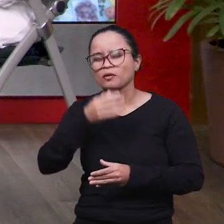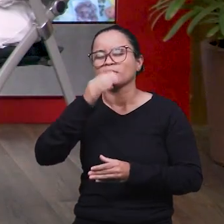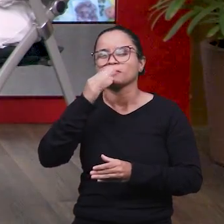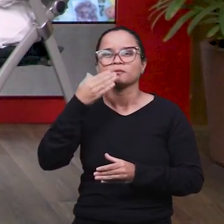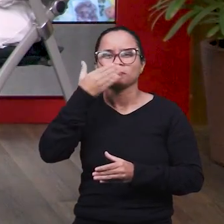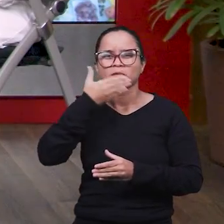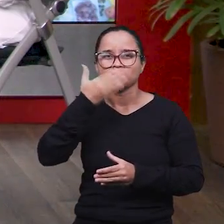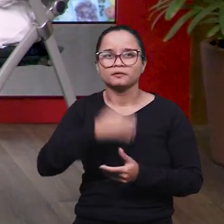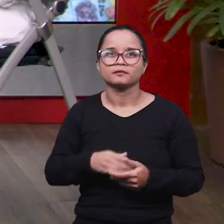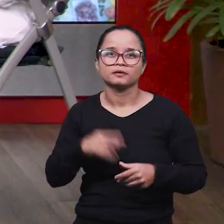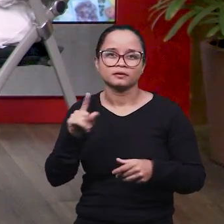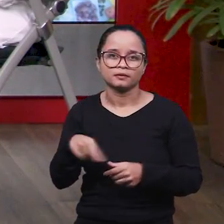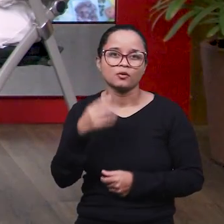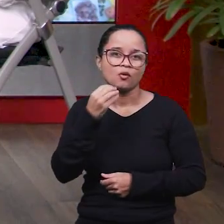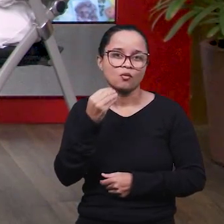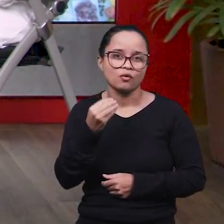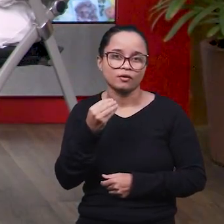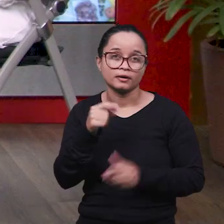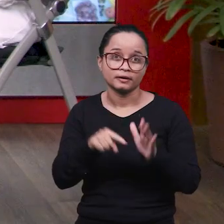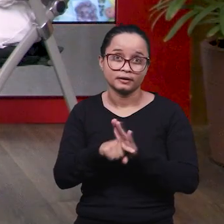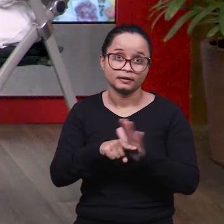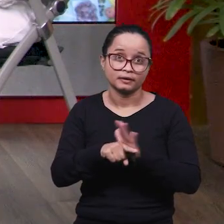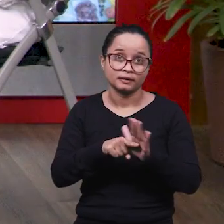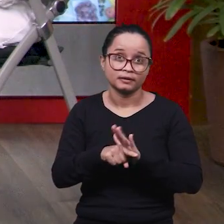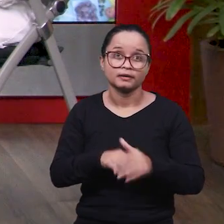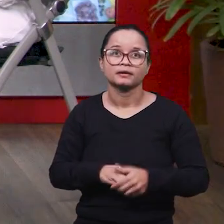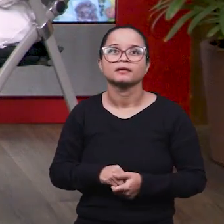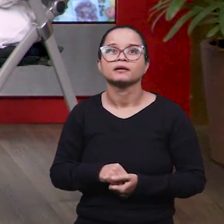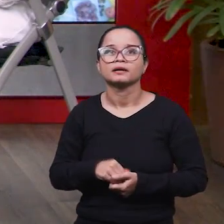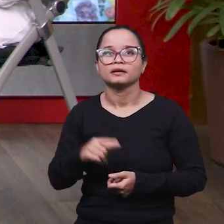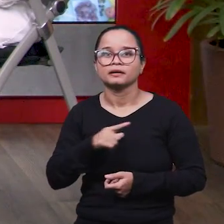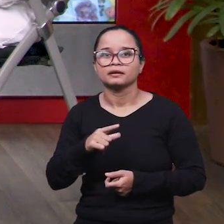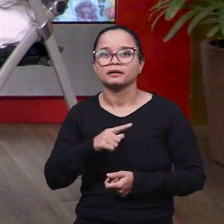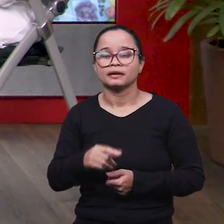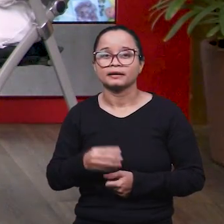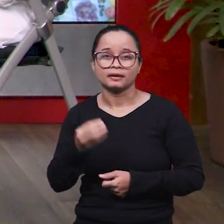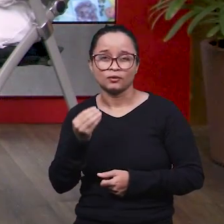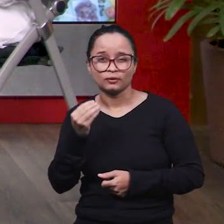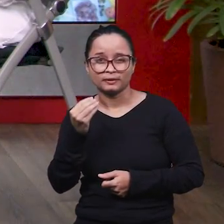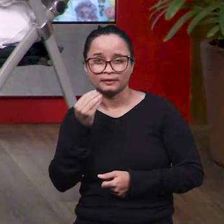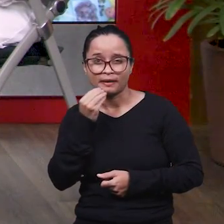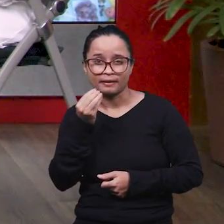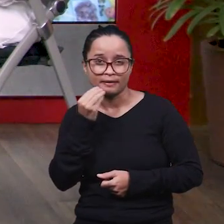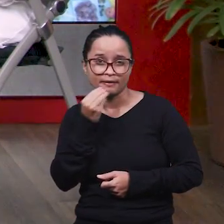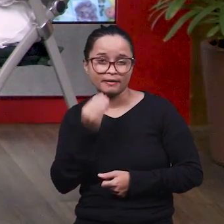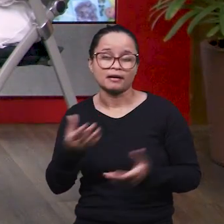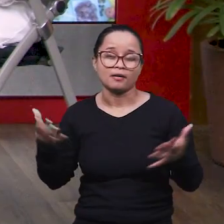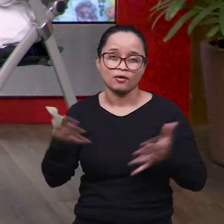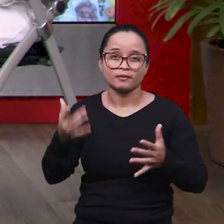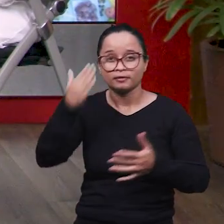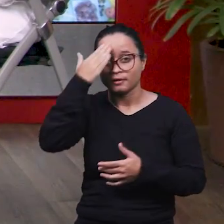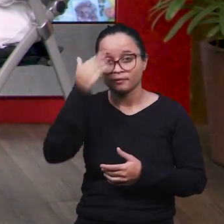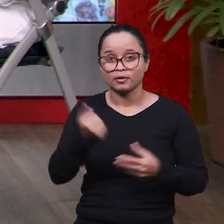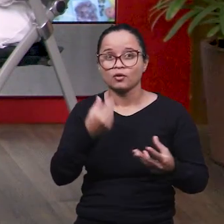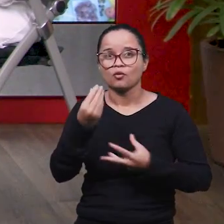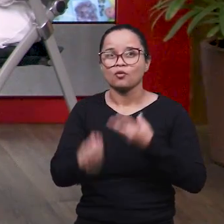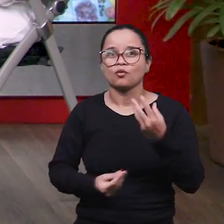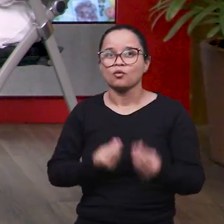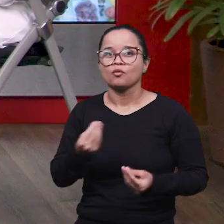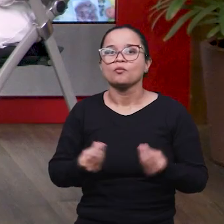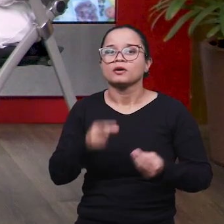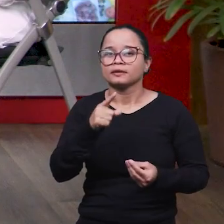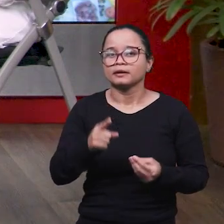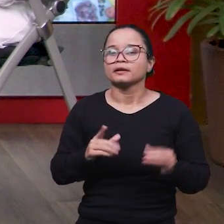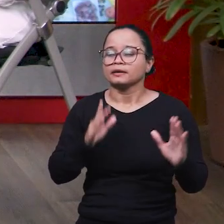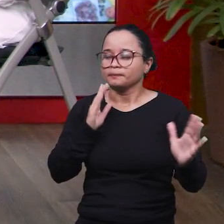através desse exame, né, que é o TOTG, que é o teste oral de tolerância à glicose, saber como que está a glicemia da paciente